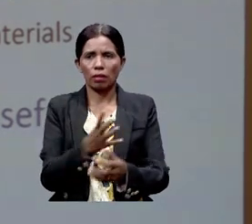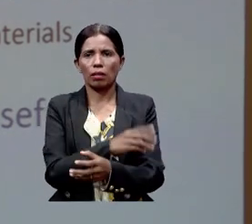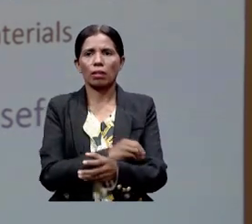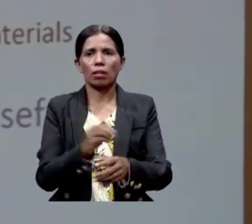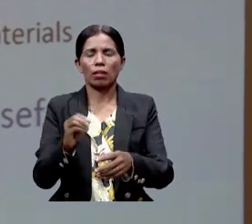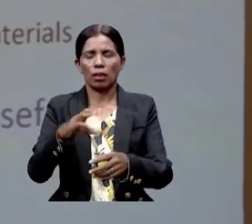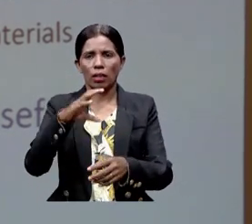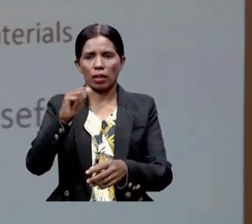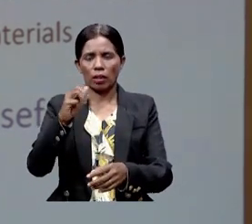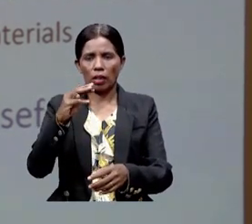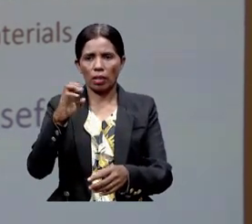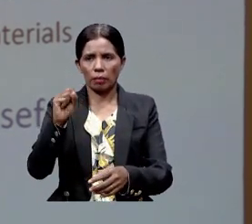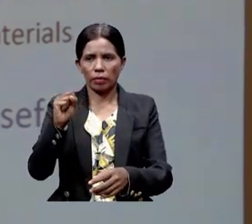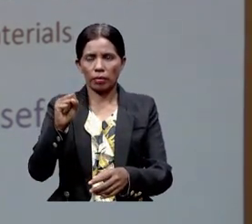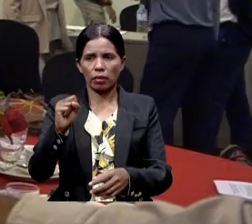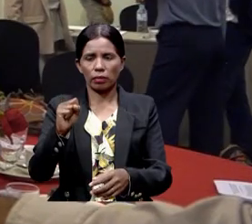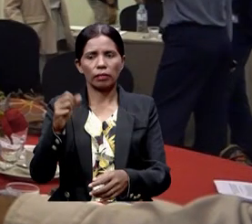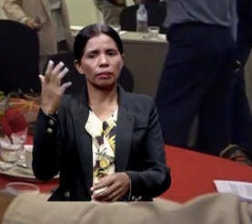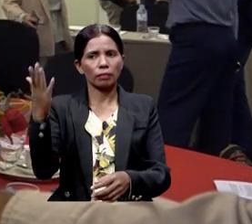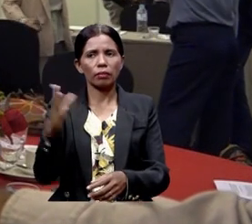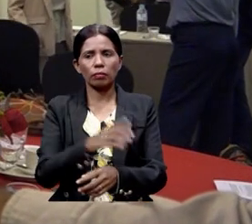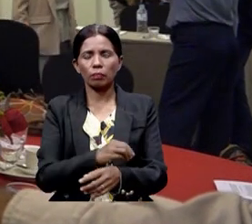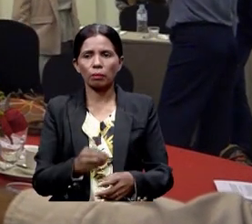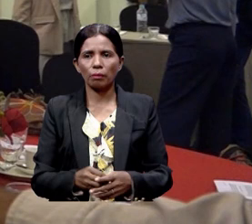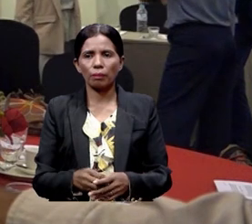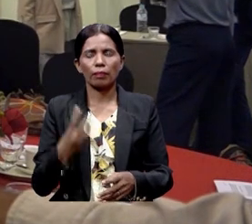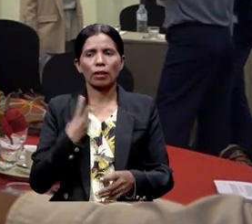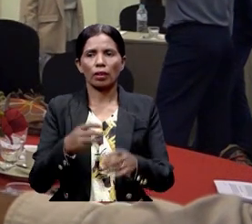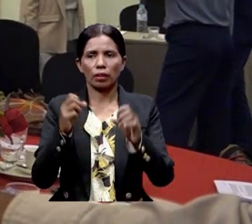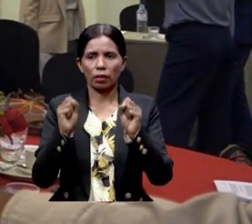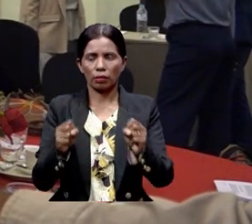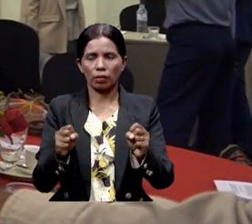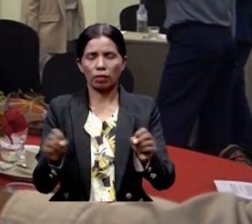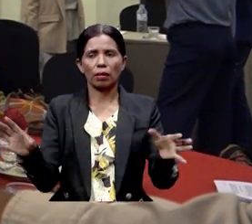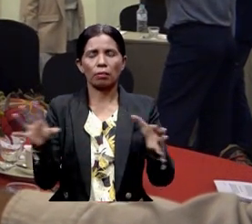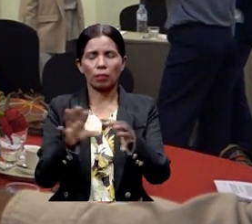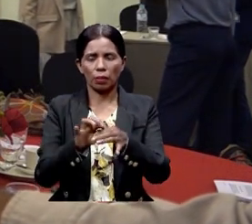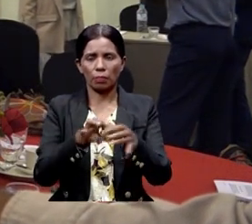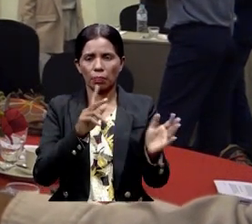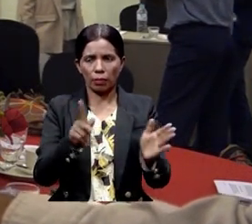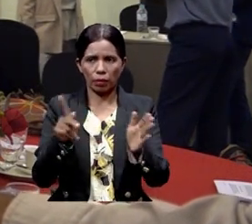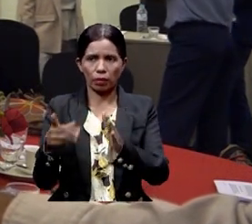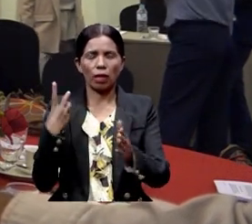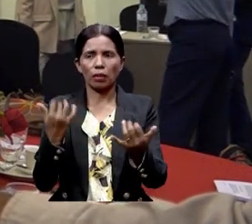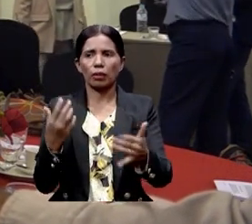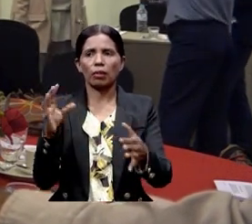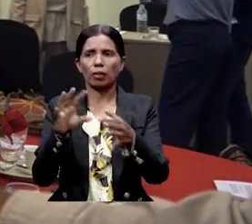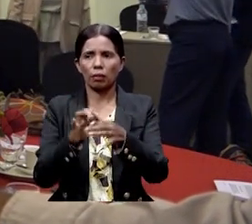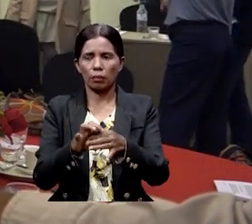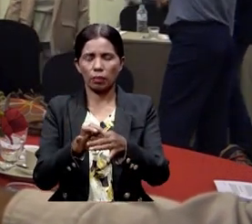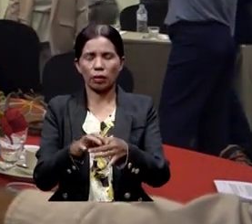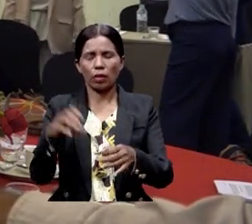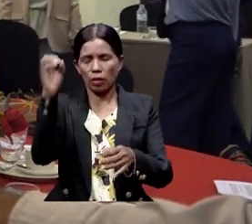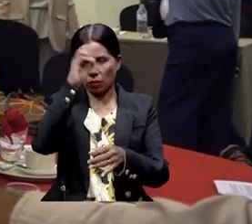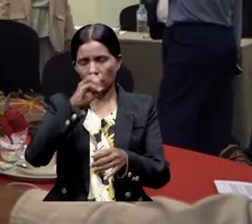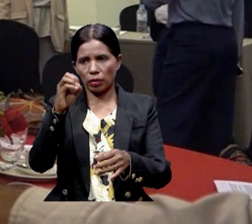gaps ia saída roadmap né para ita bele sai membro pleno o in lor ita membro em princípio e